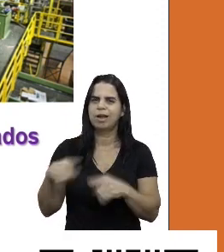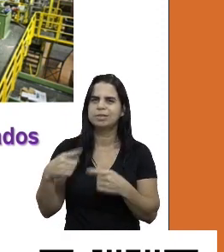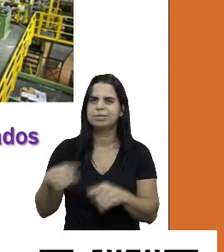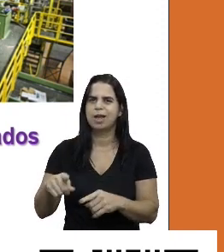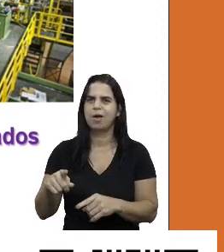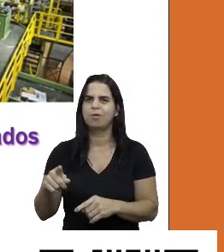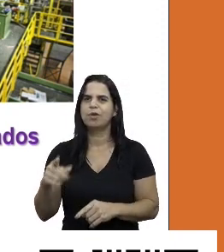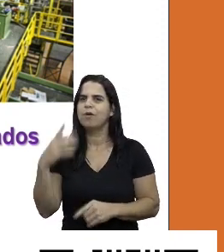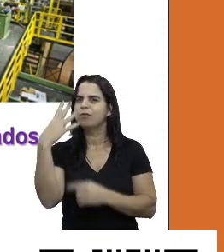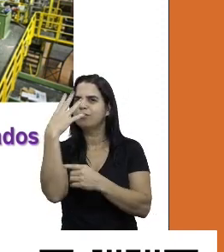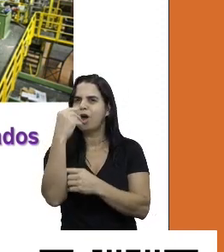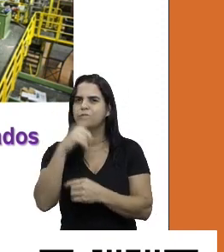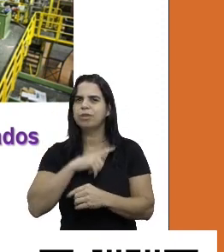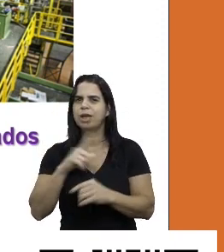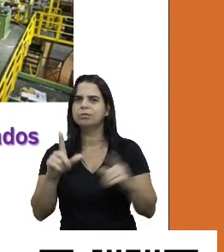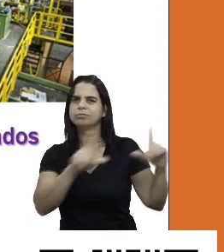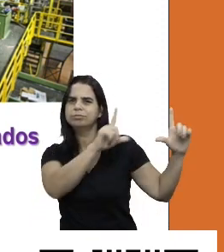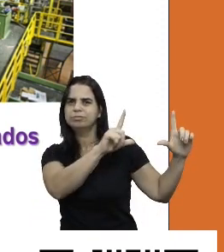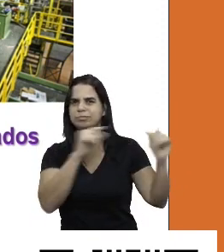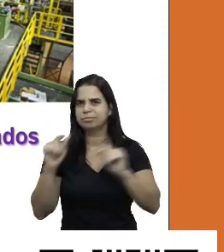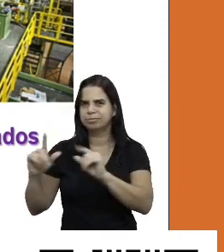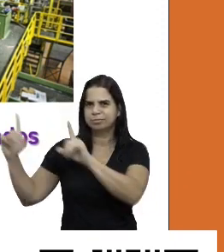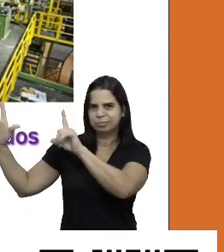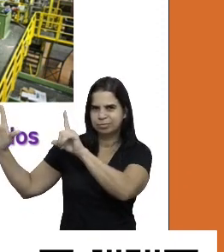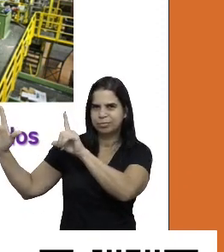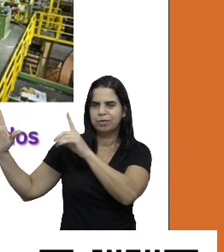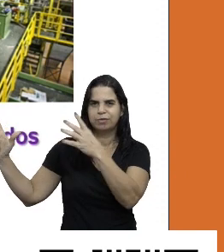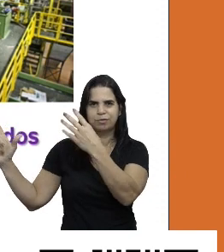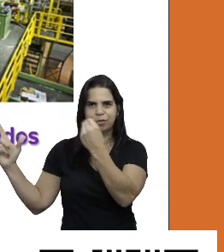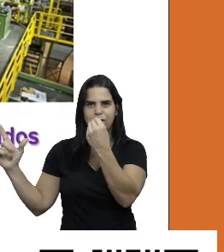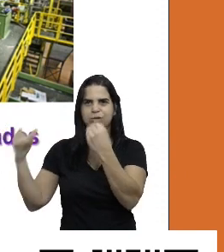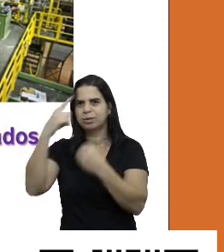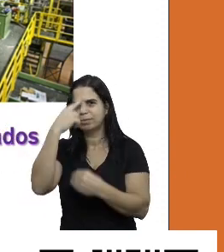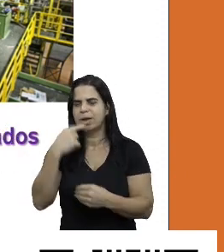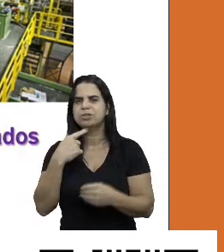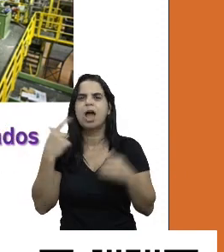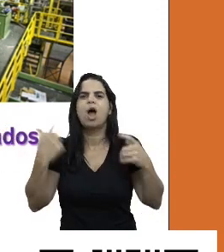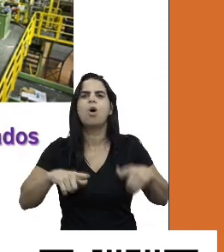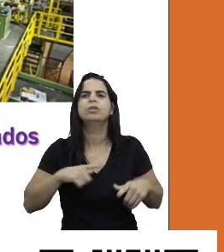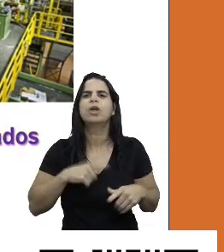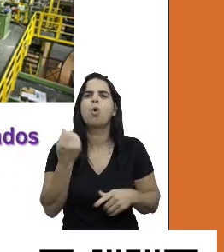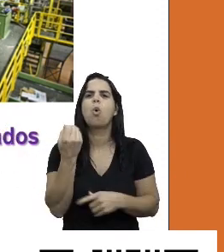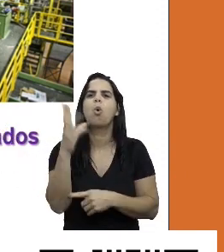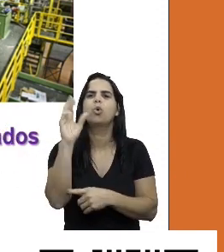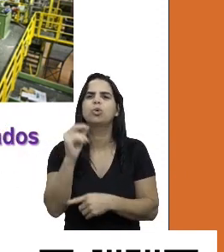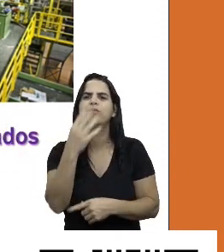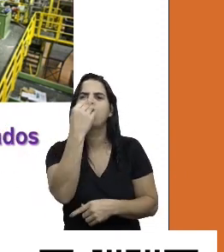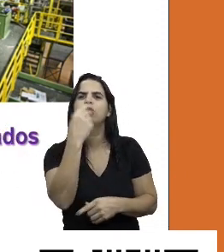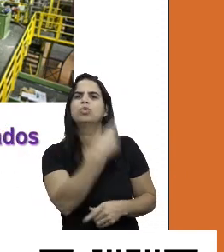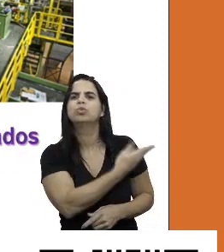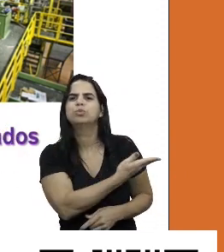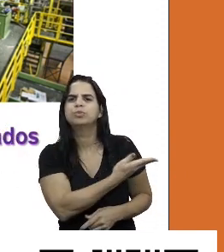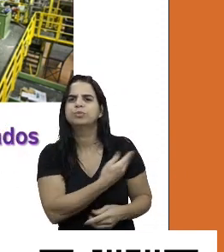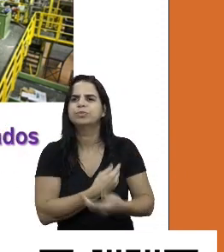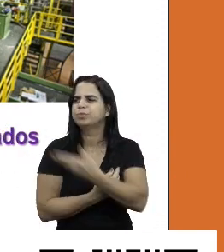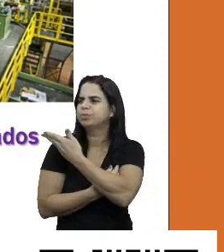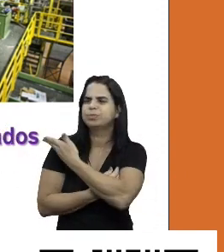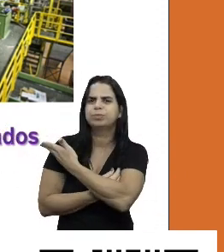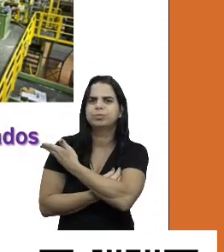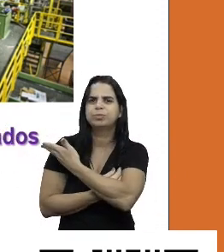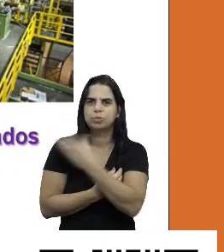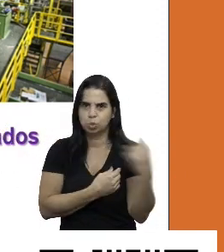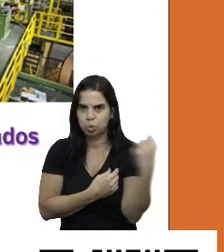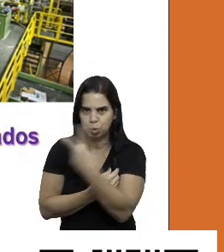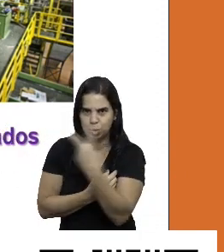aí do lado esquerdo do lado direito e a pergunta é muito simples aonde tem ouro nessas fotos nas